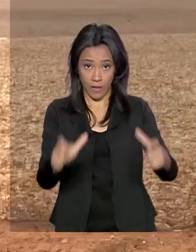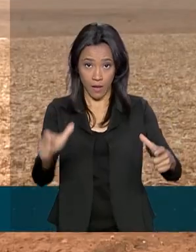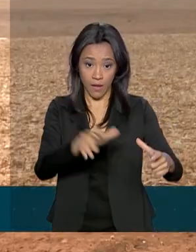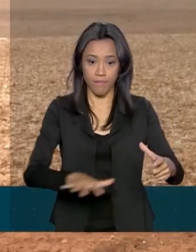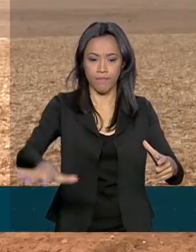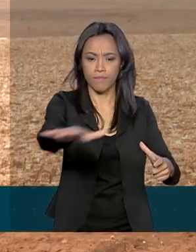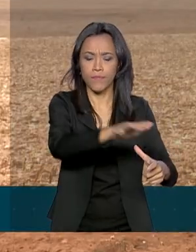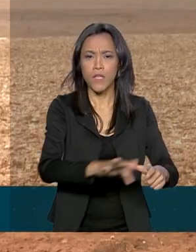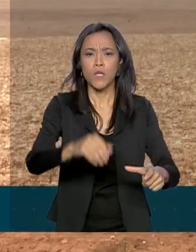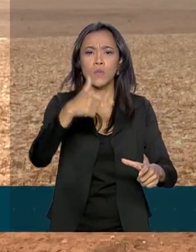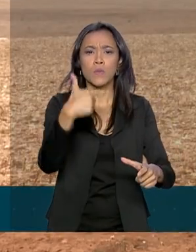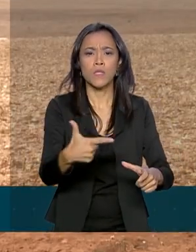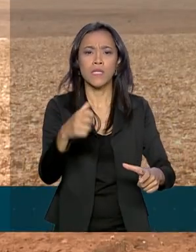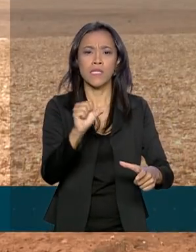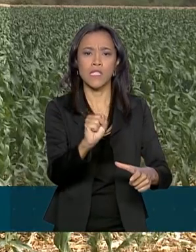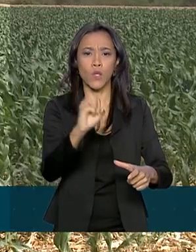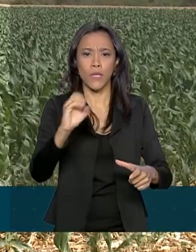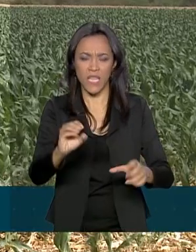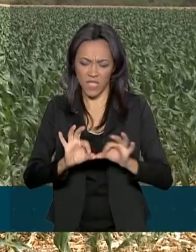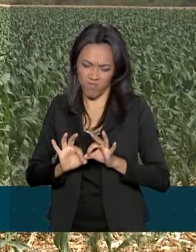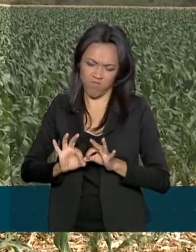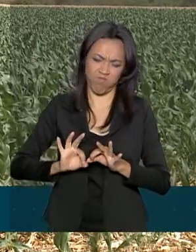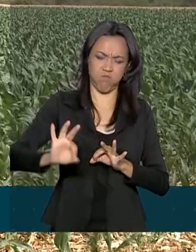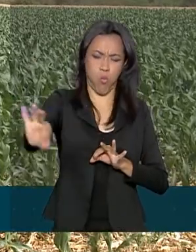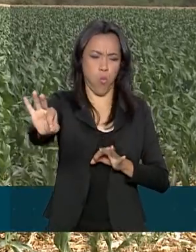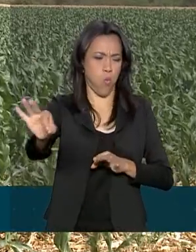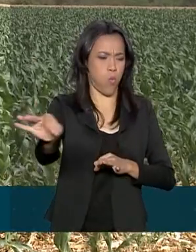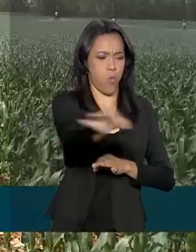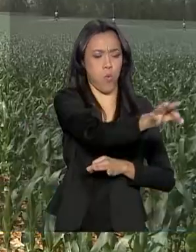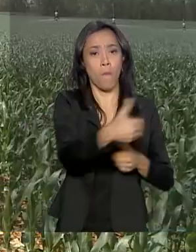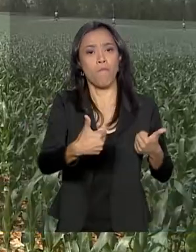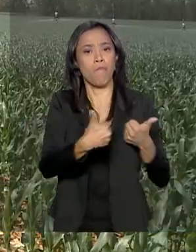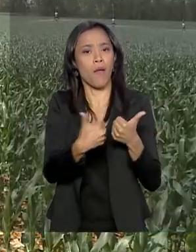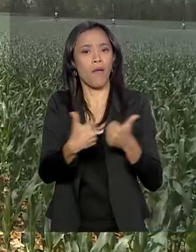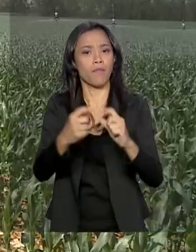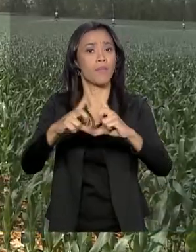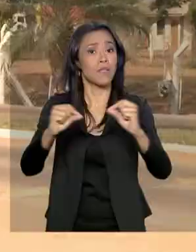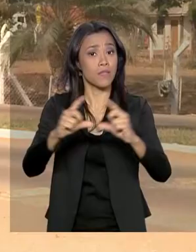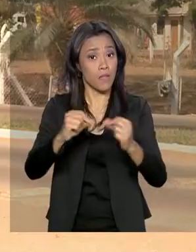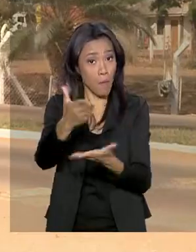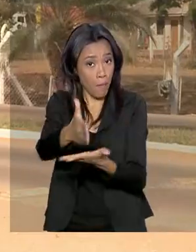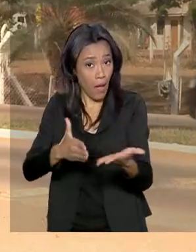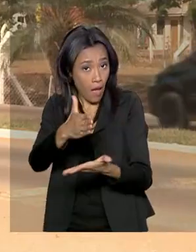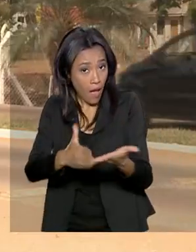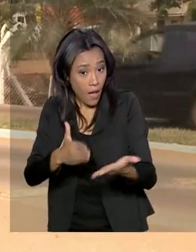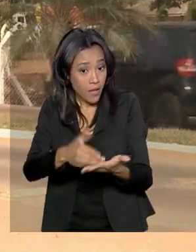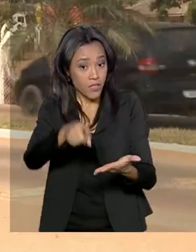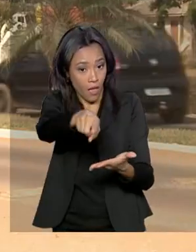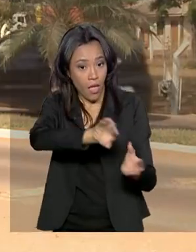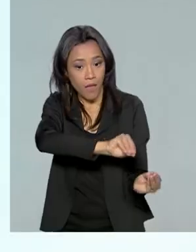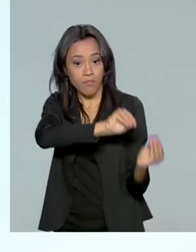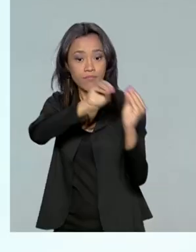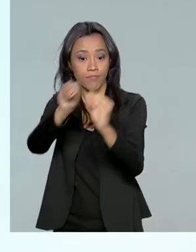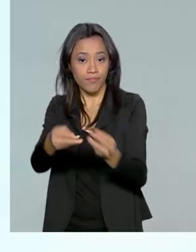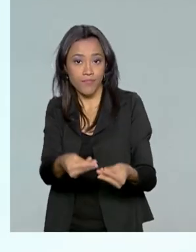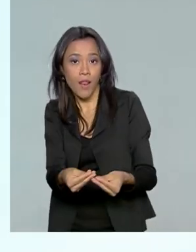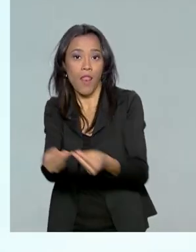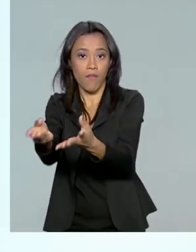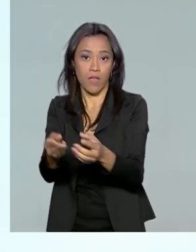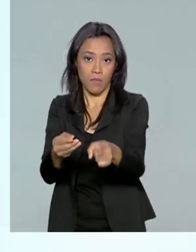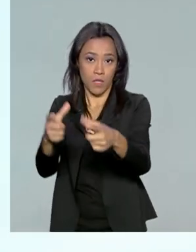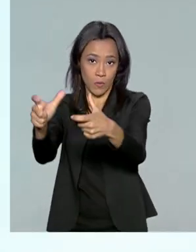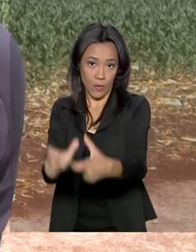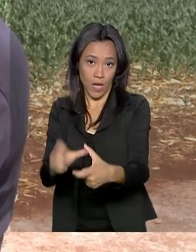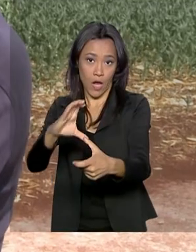propriedade de 280 hectares na região rural de brasília parte da produção bem para essa cooperativa o